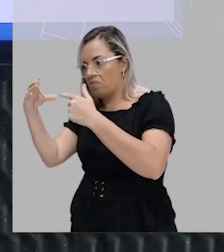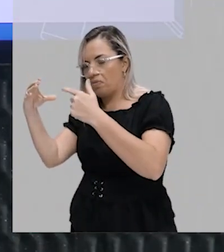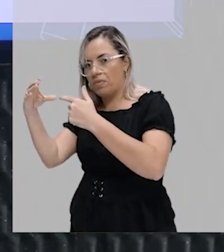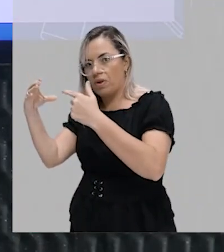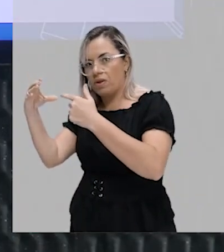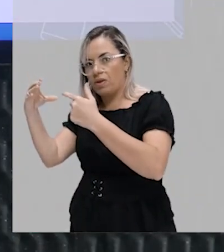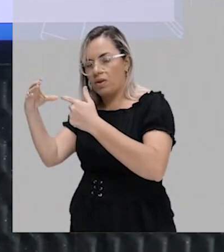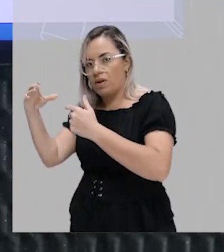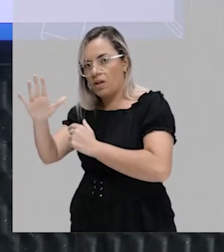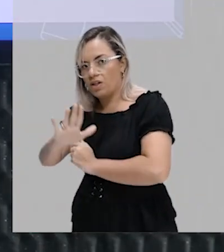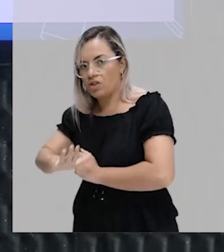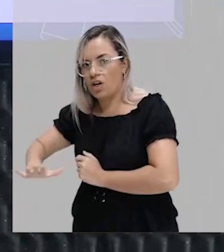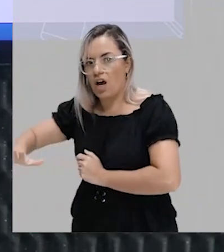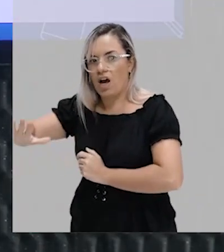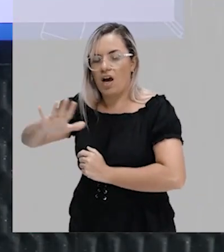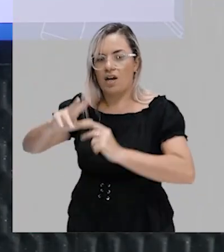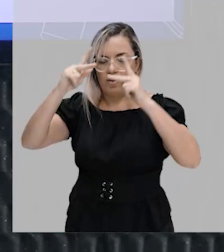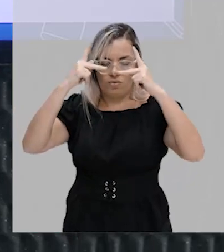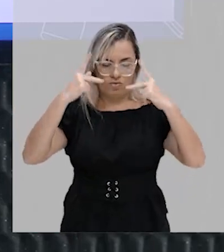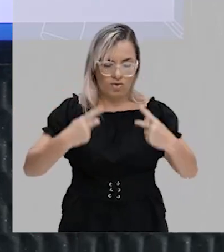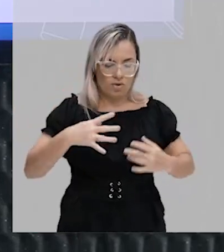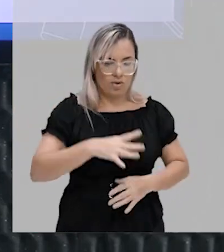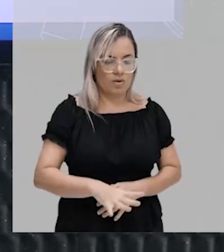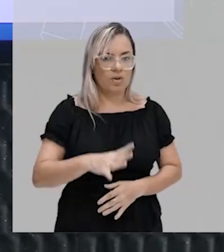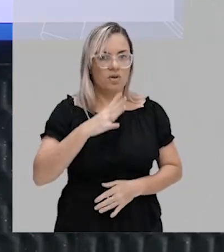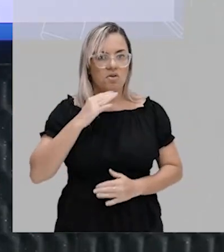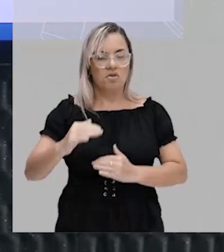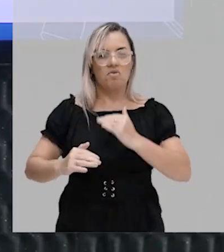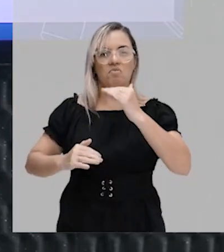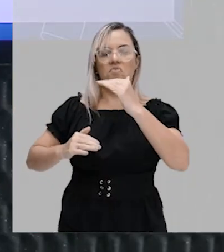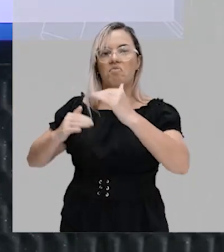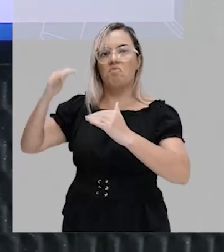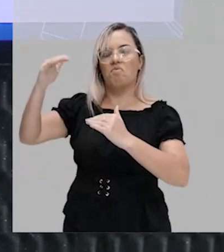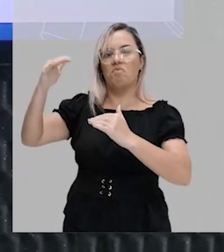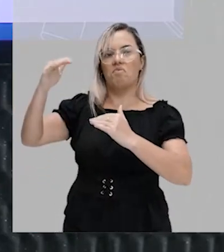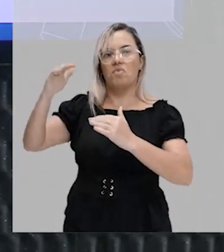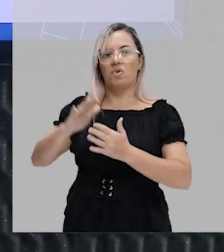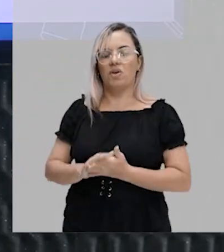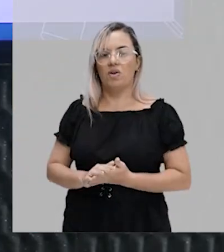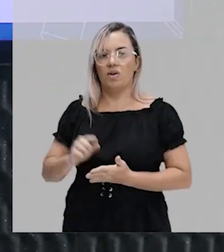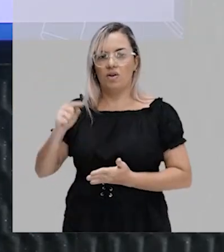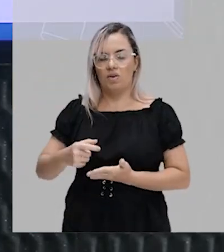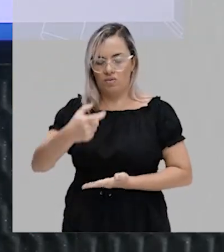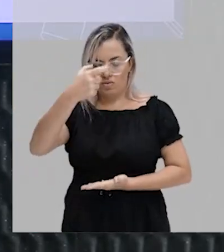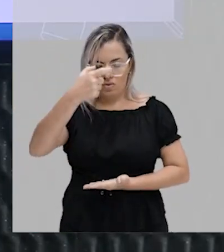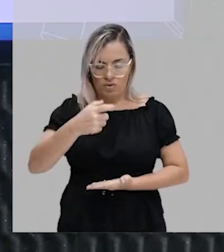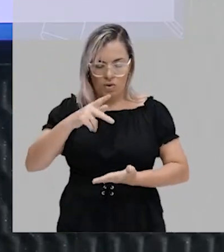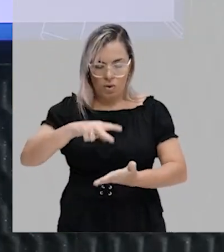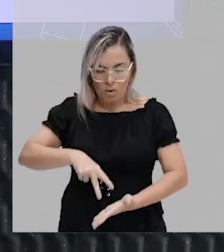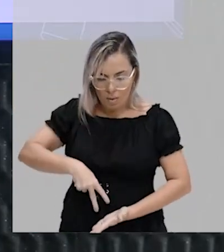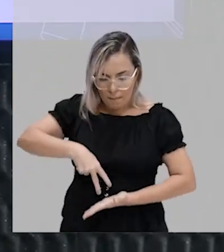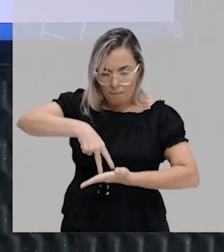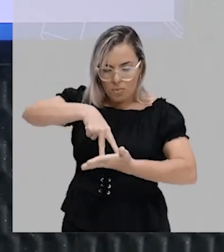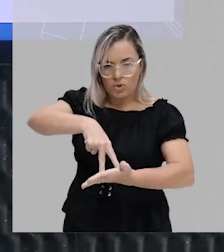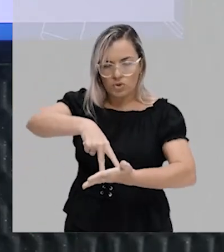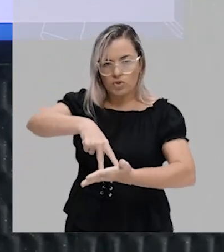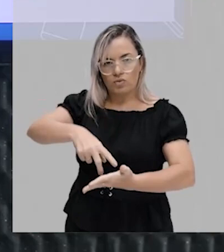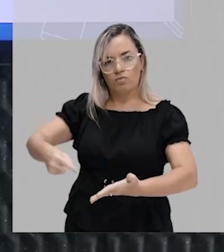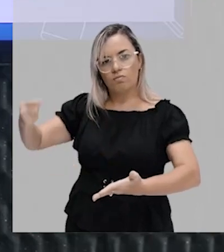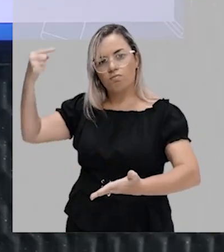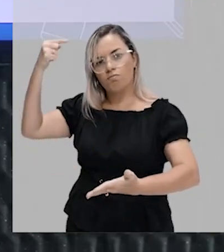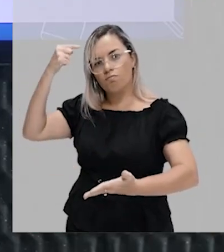grande área do conhecimento humano. A área mais evoluída, o estado positivo do pensamento, segundo Augusto